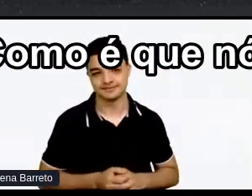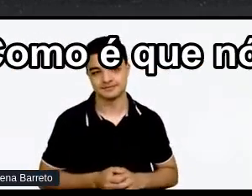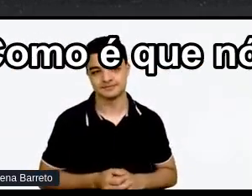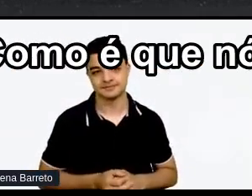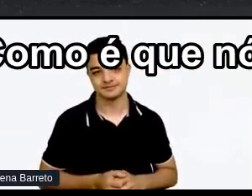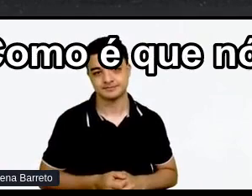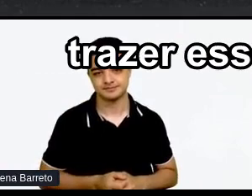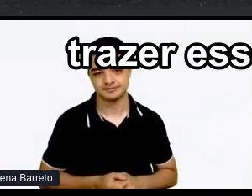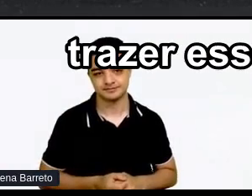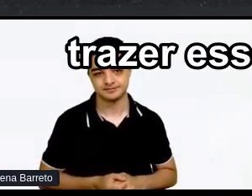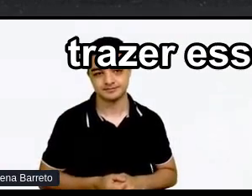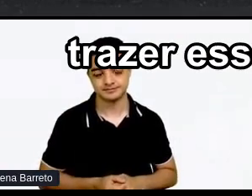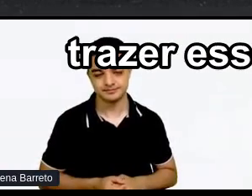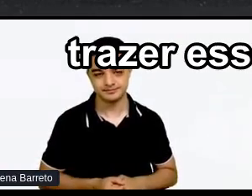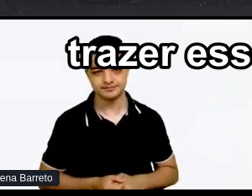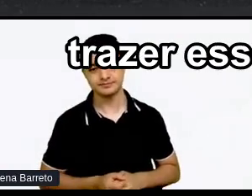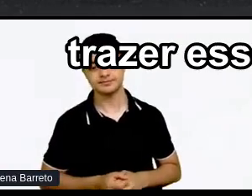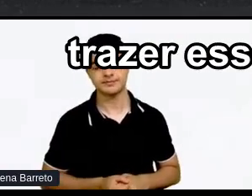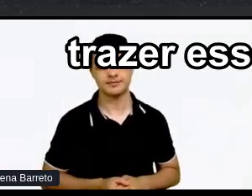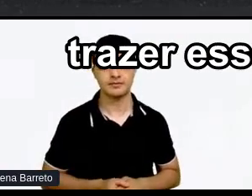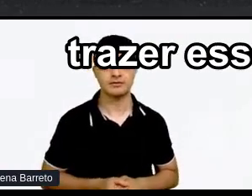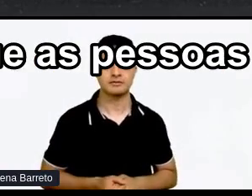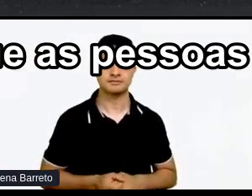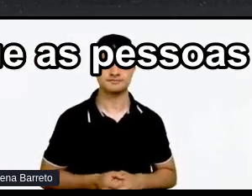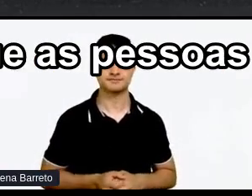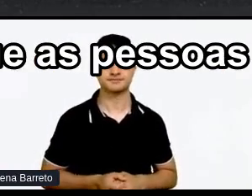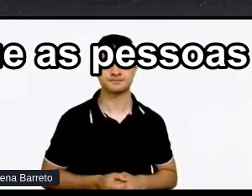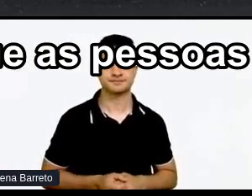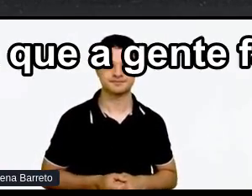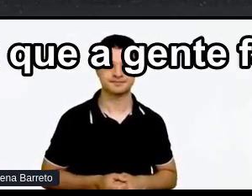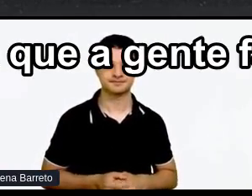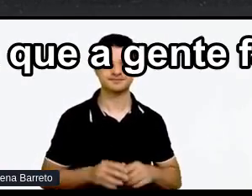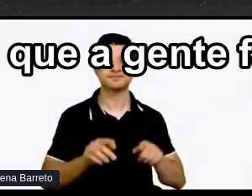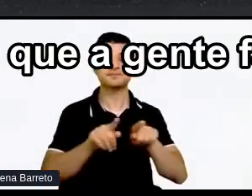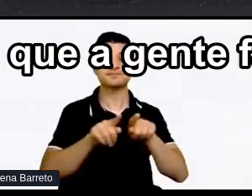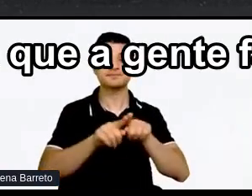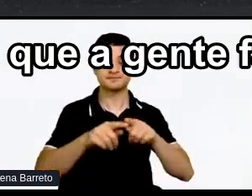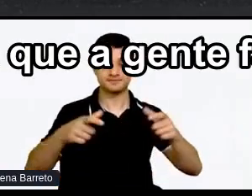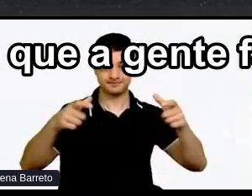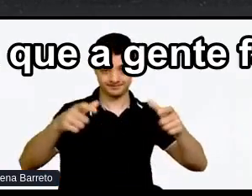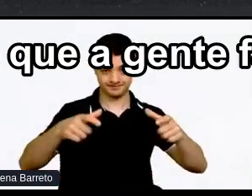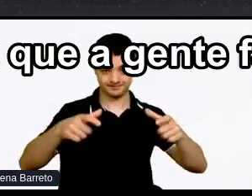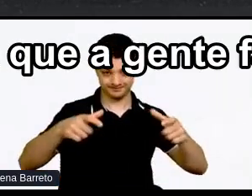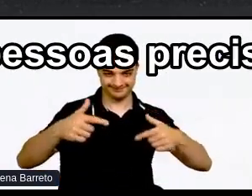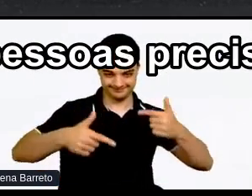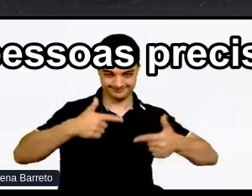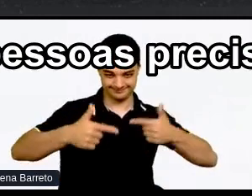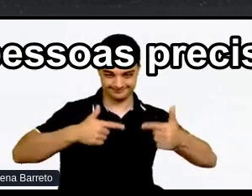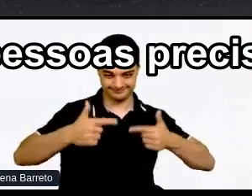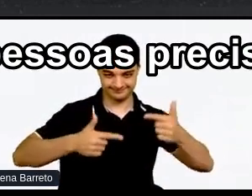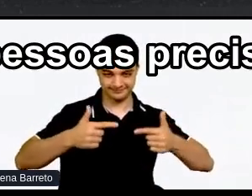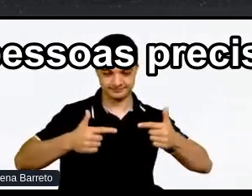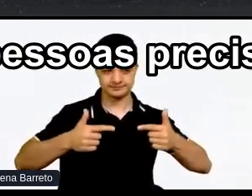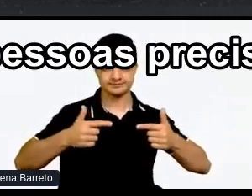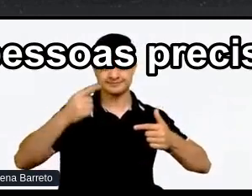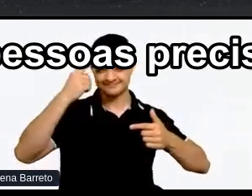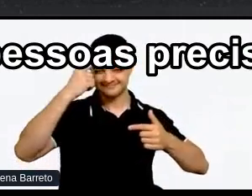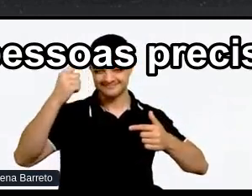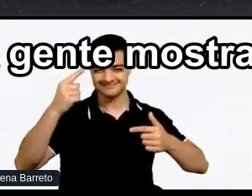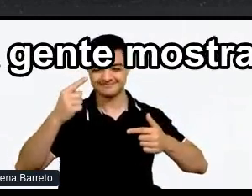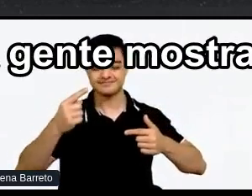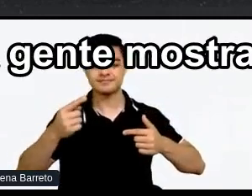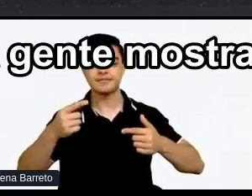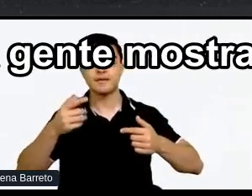Como é que nós conseguimos trazer esse ambiente que as pessoas se reconheçam? Lembra que a gente falou do speed hiring? As pessoas precisam